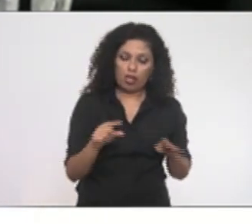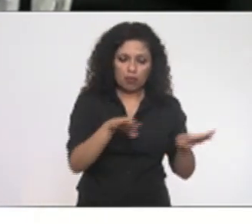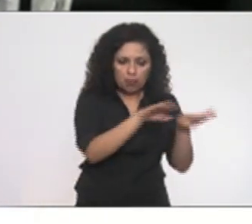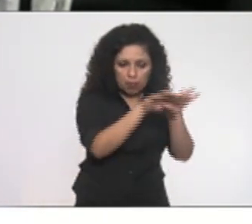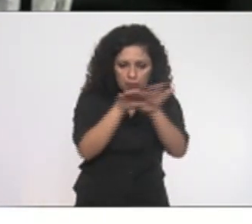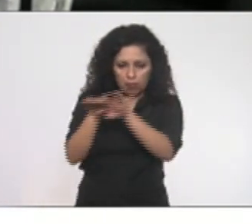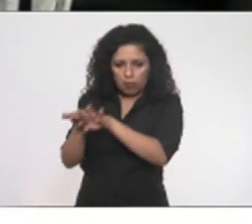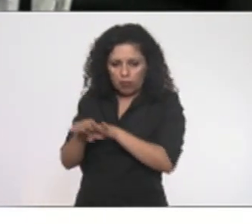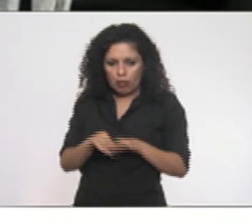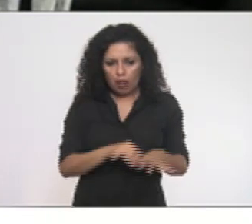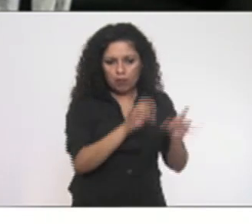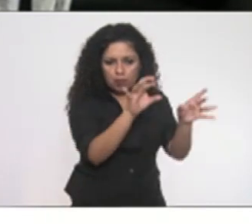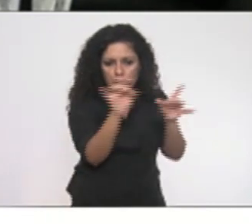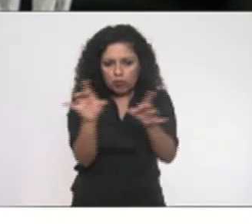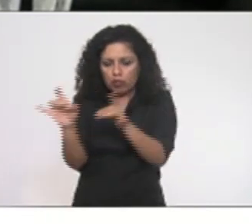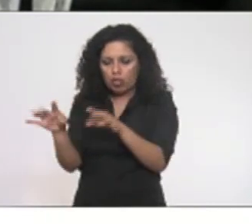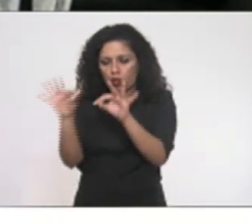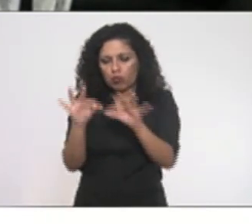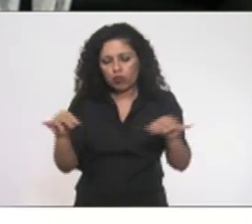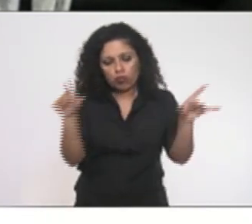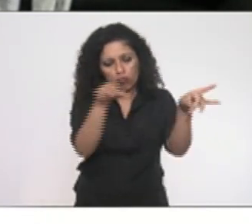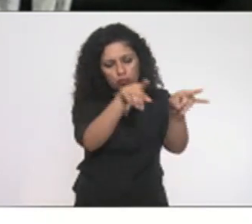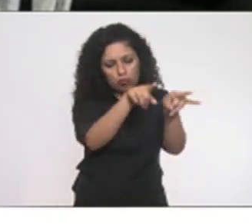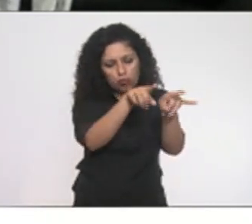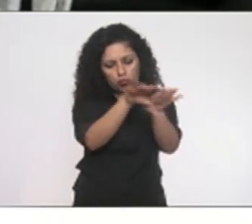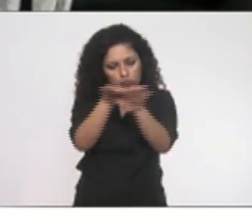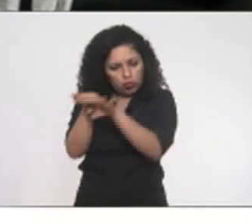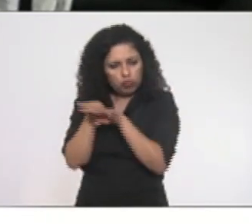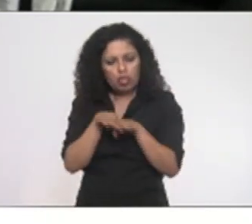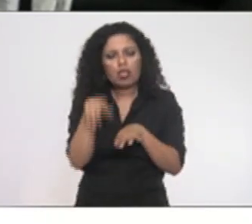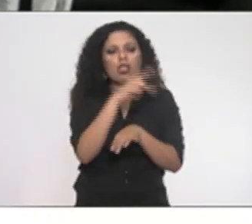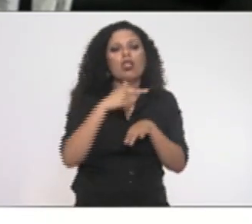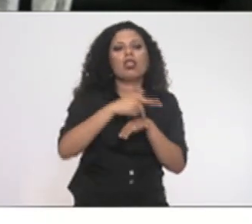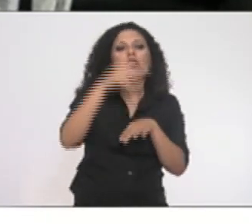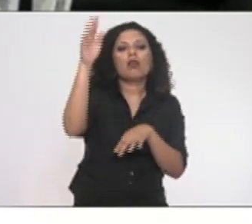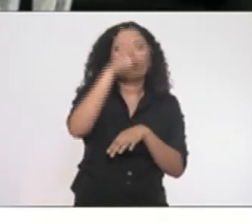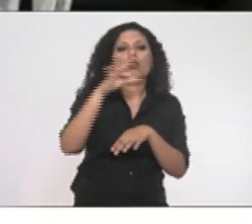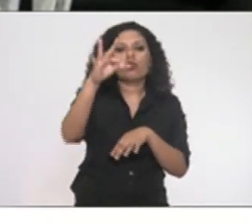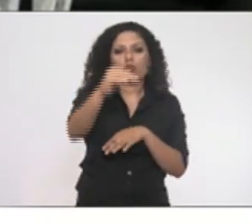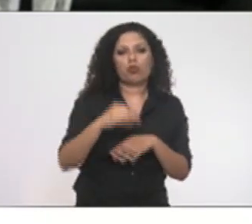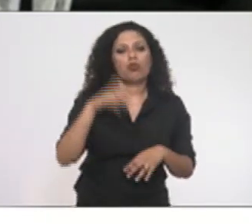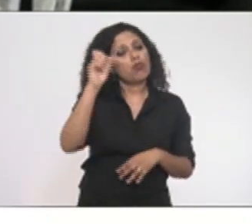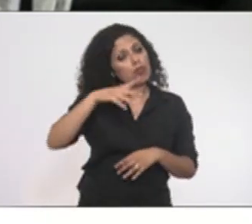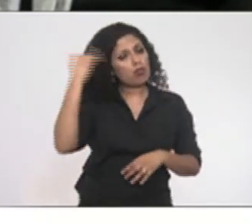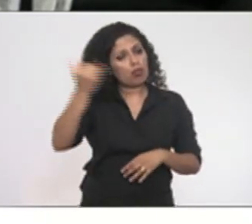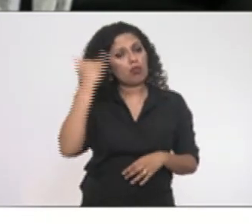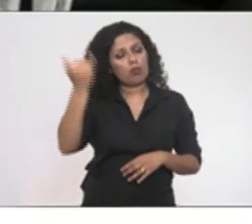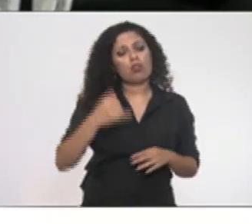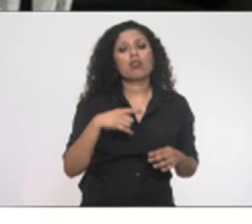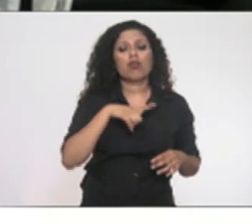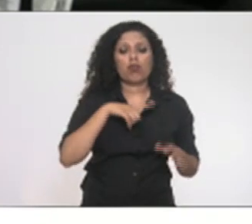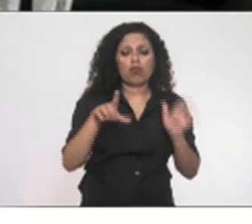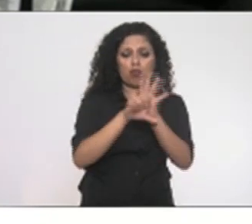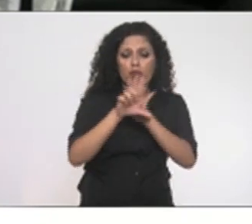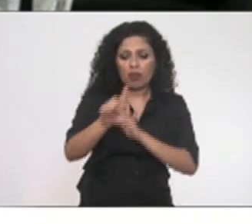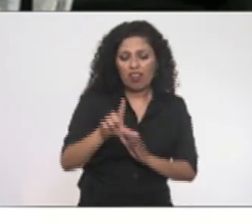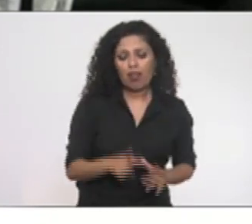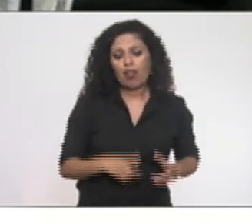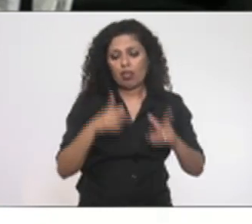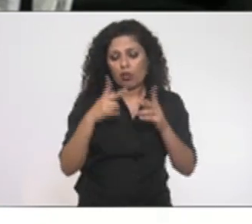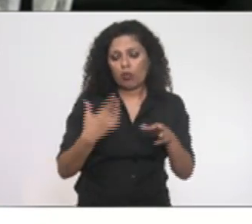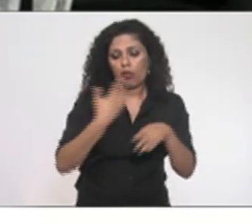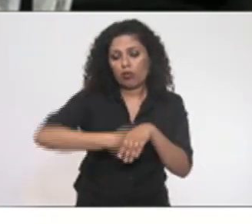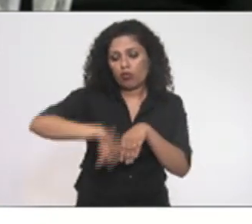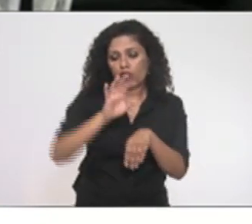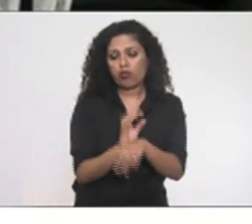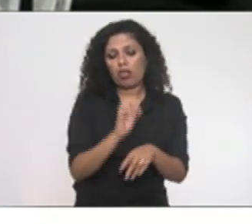ao longo do país inteiro. Então, por isso, é muito importante essa homogeneização de regulamentações estaduais para que a